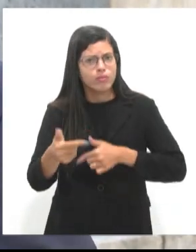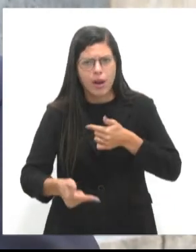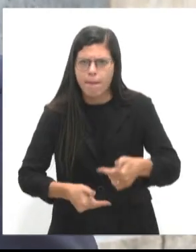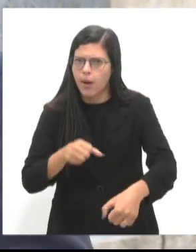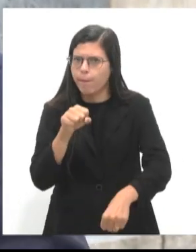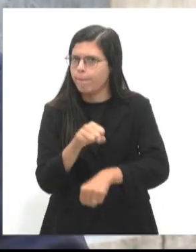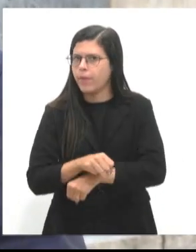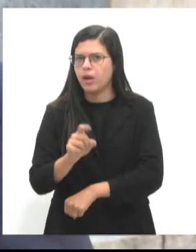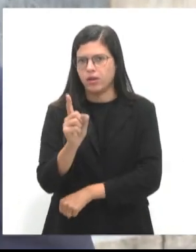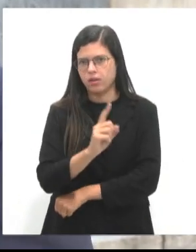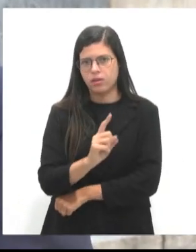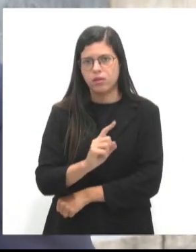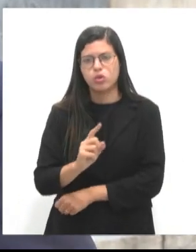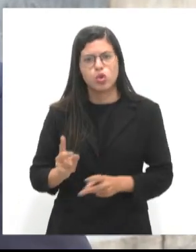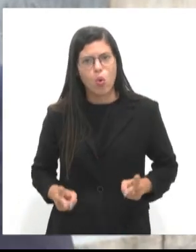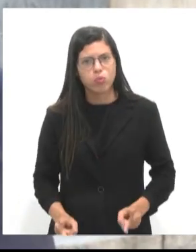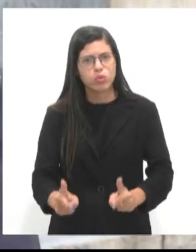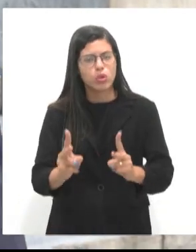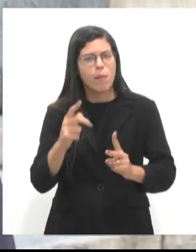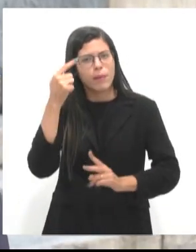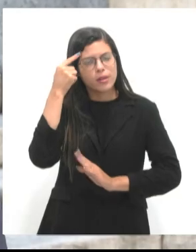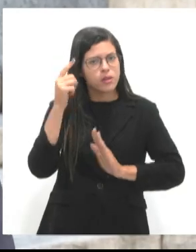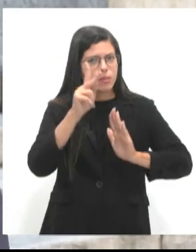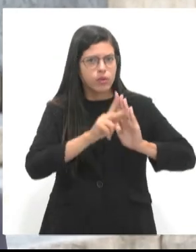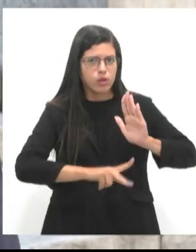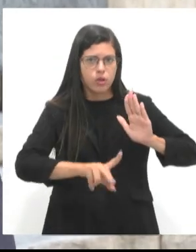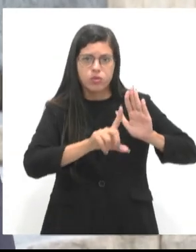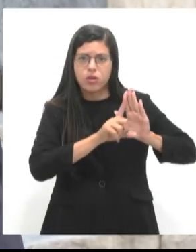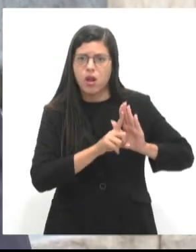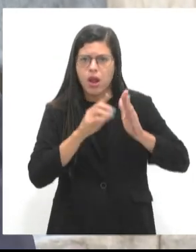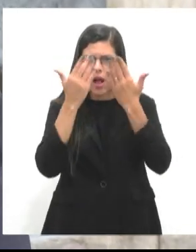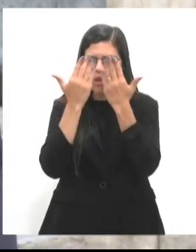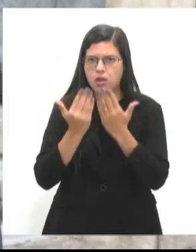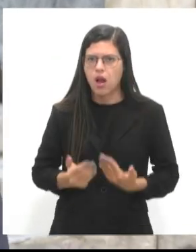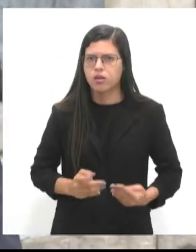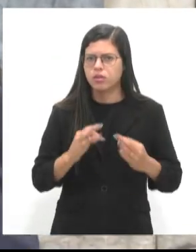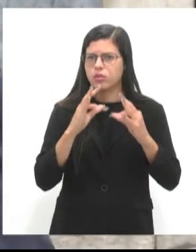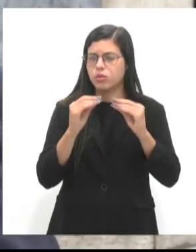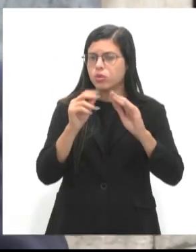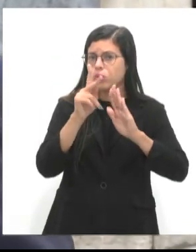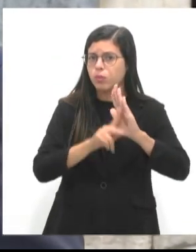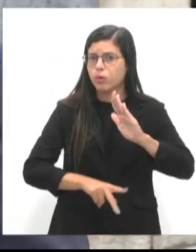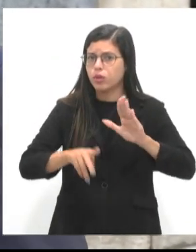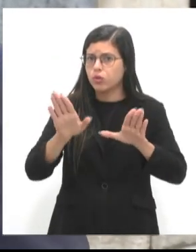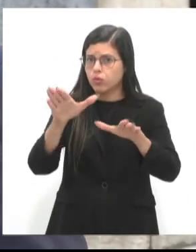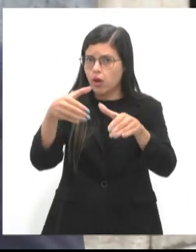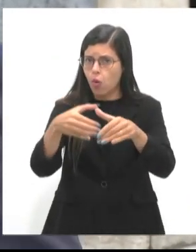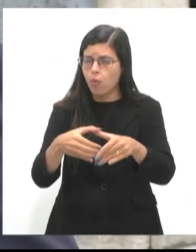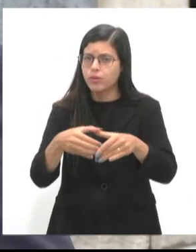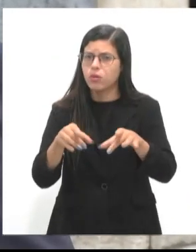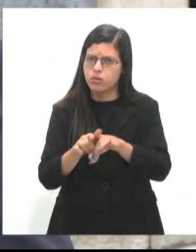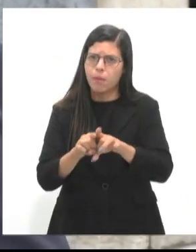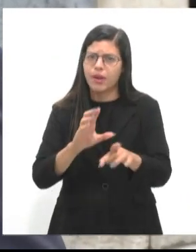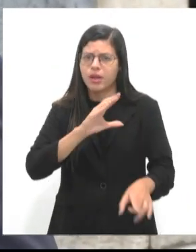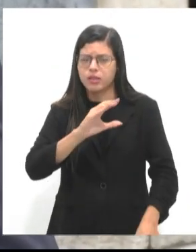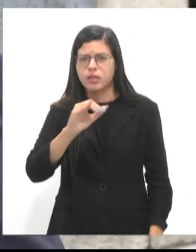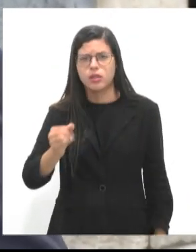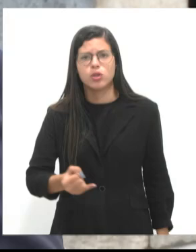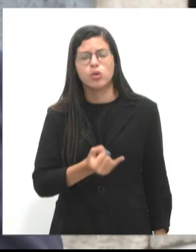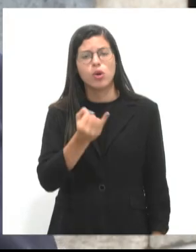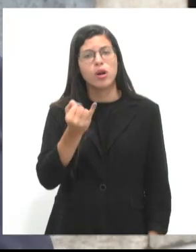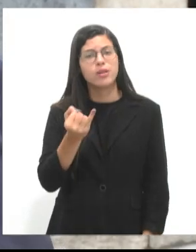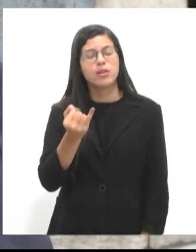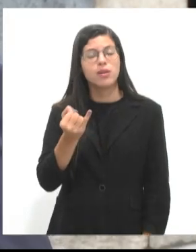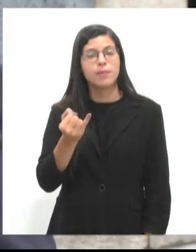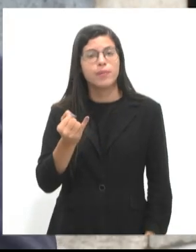pensando sempre não só nos projetos de lei, na análise de todos os projetos na comissão e também na CCJ, mas sobretudo